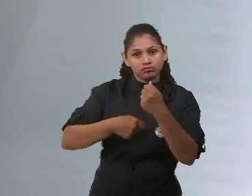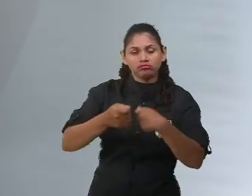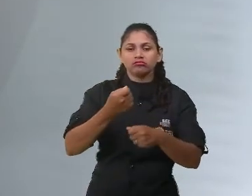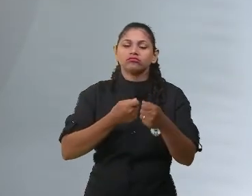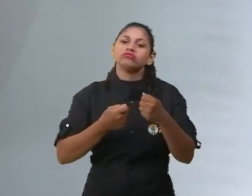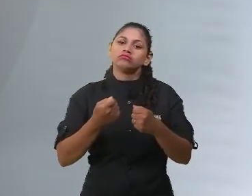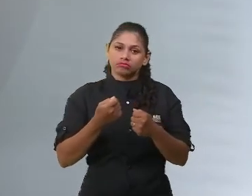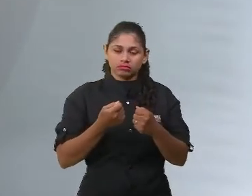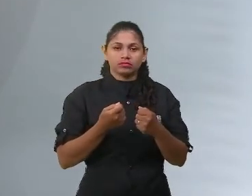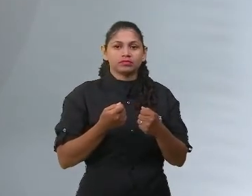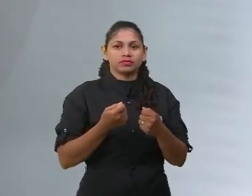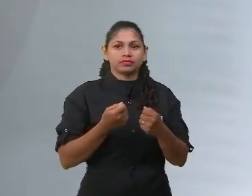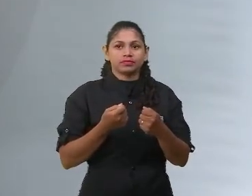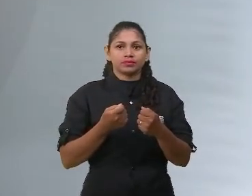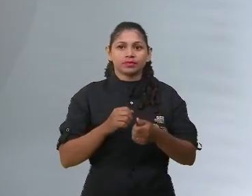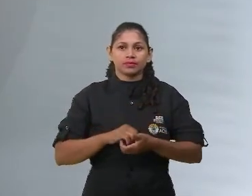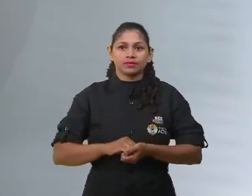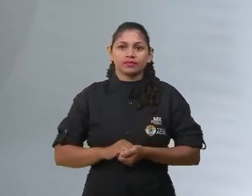elite